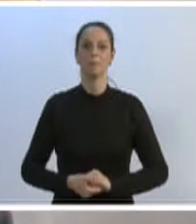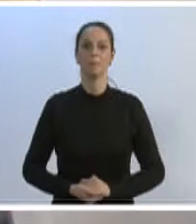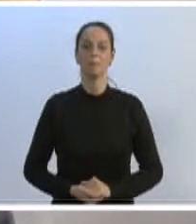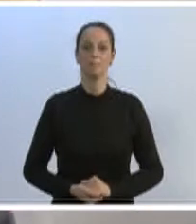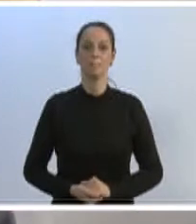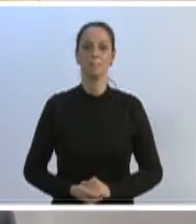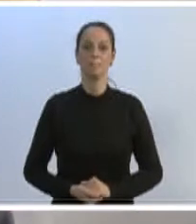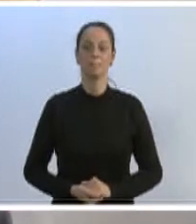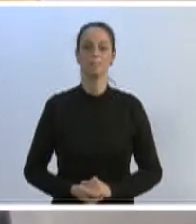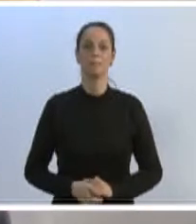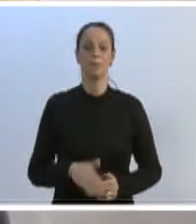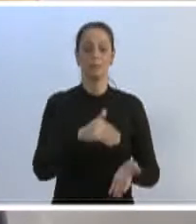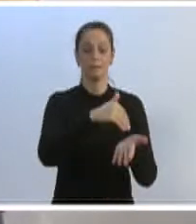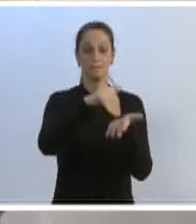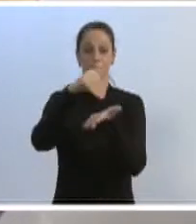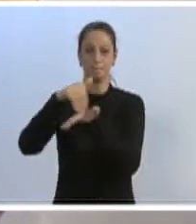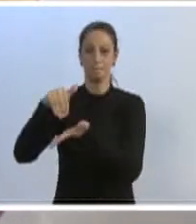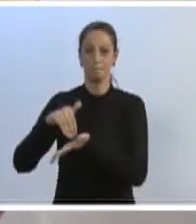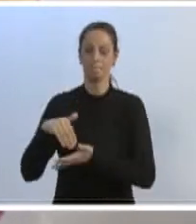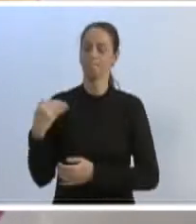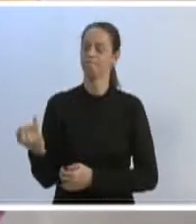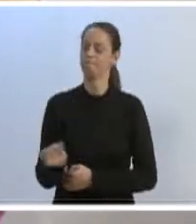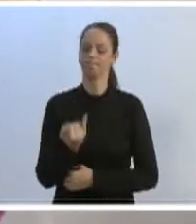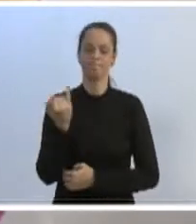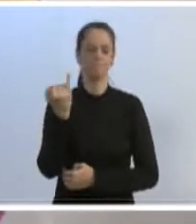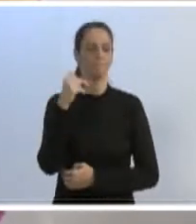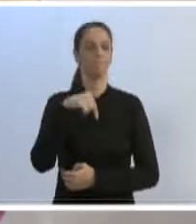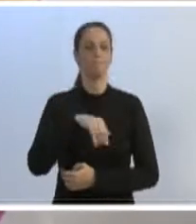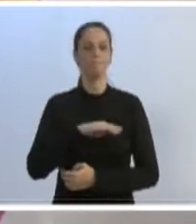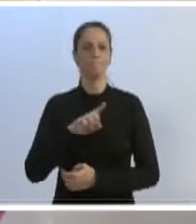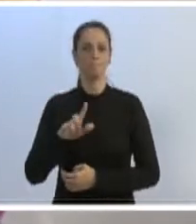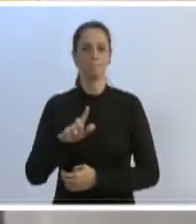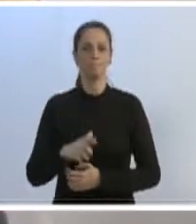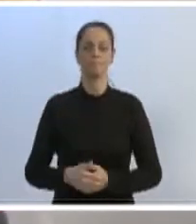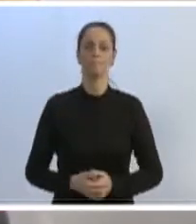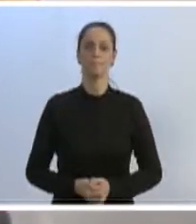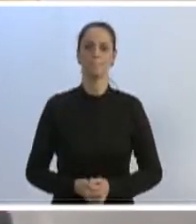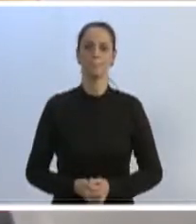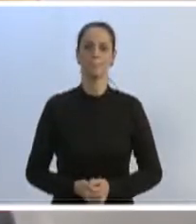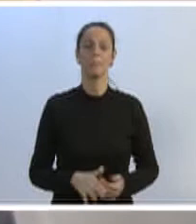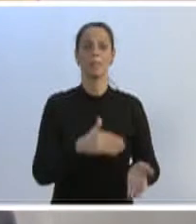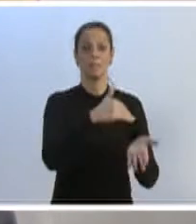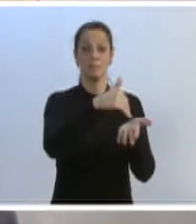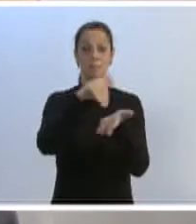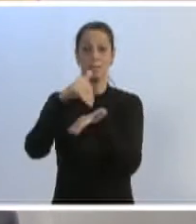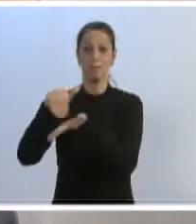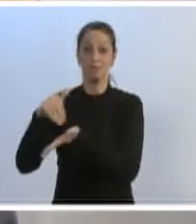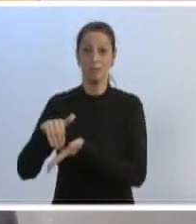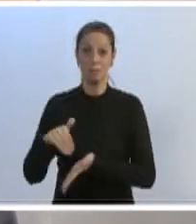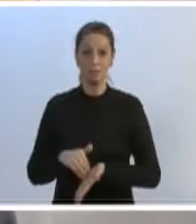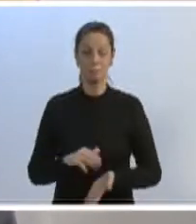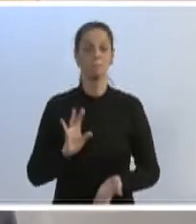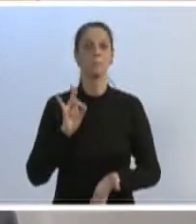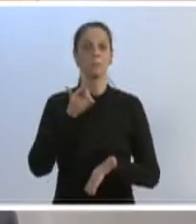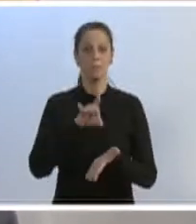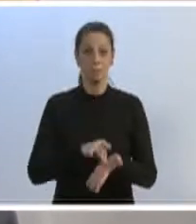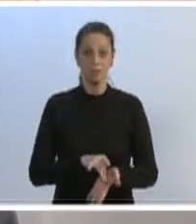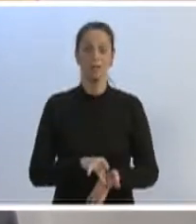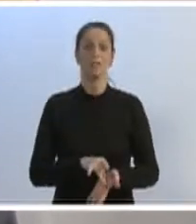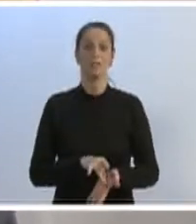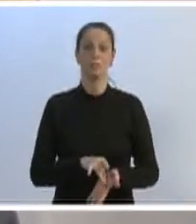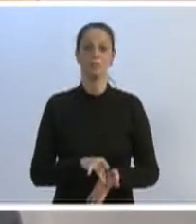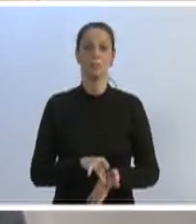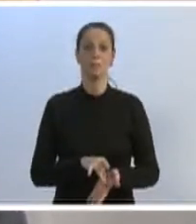São secretarias muito importantes aqui da nossa cidade, são secretarias que estão